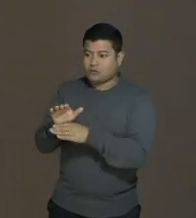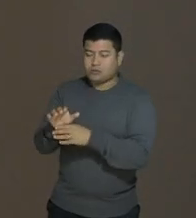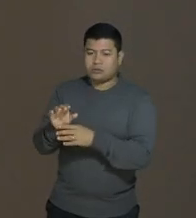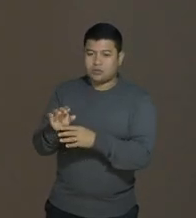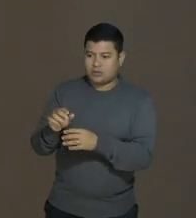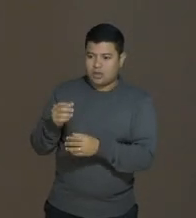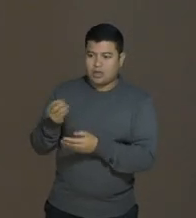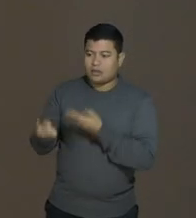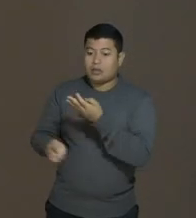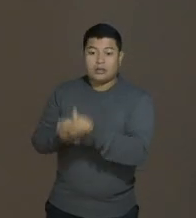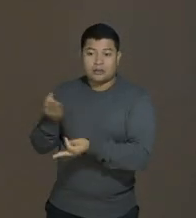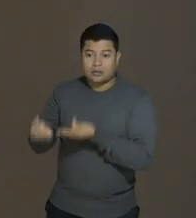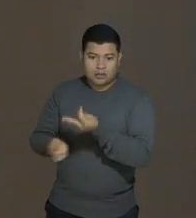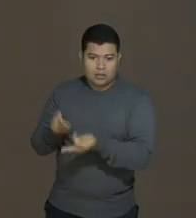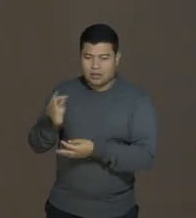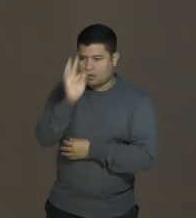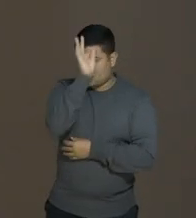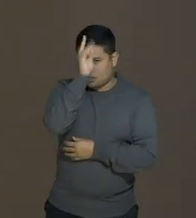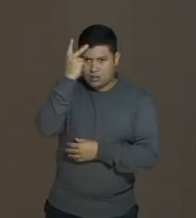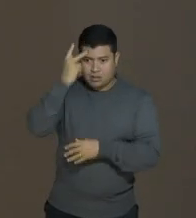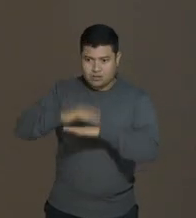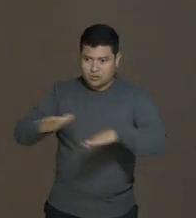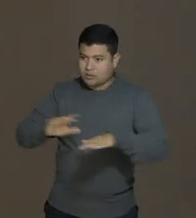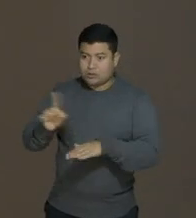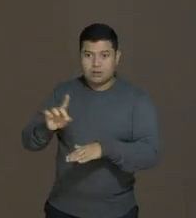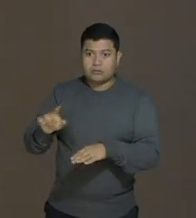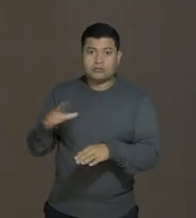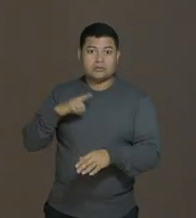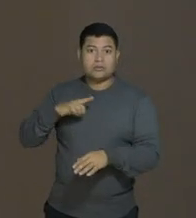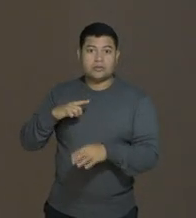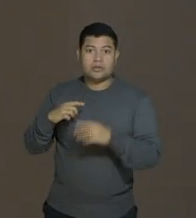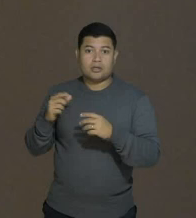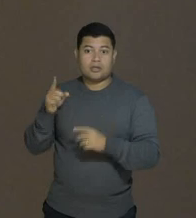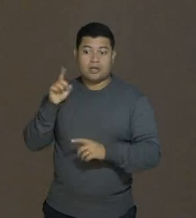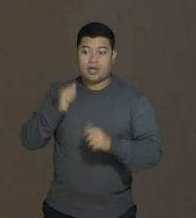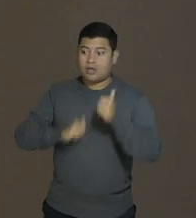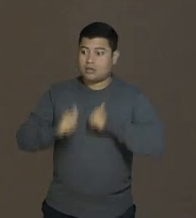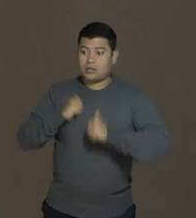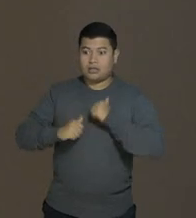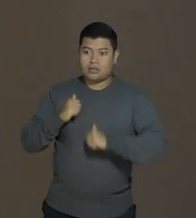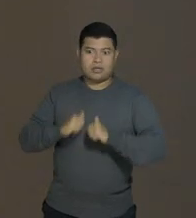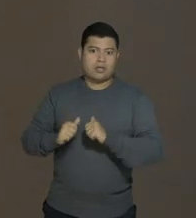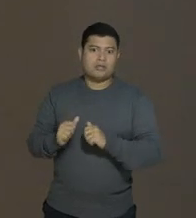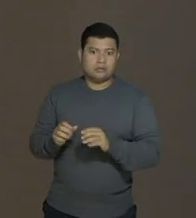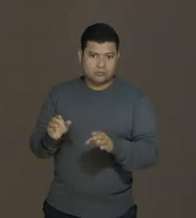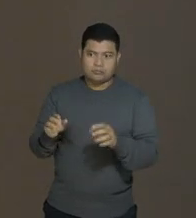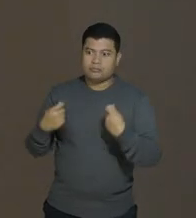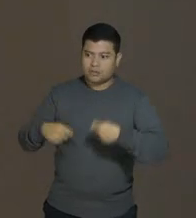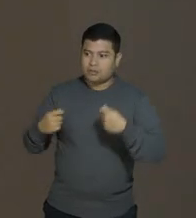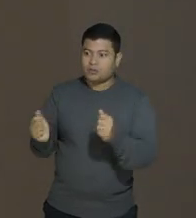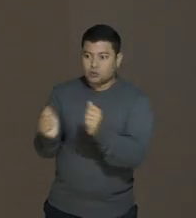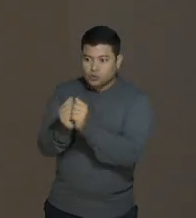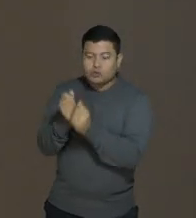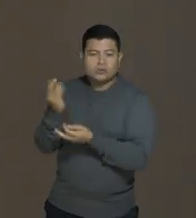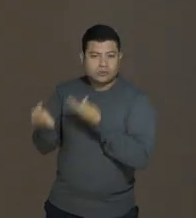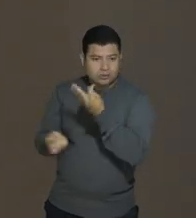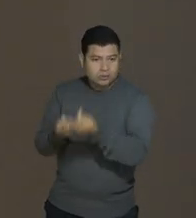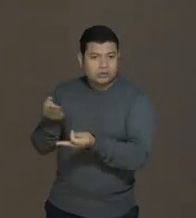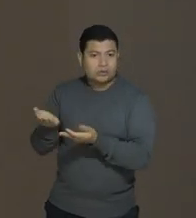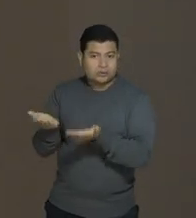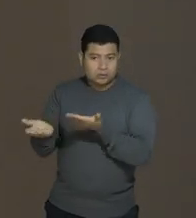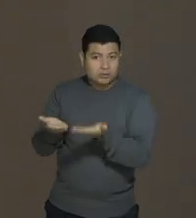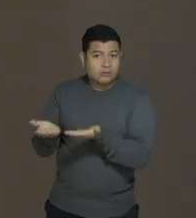e a síndrome de ansiedade generalizada, porque senão fica, o tratamento fica pela metade, entendeu? Não. Aí eu